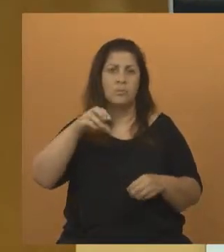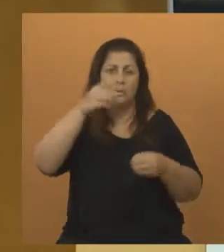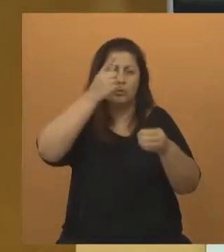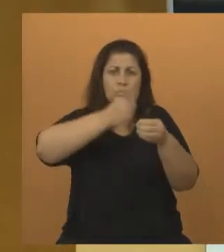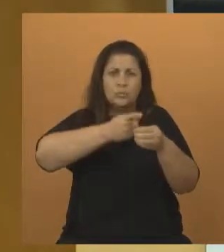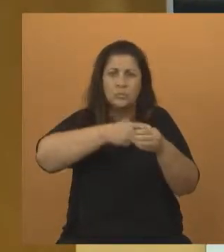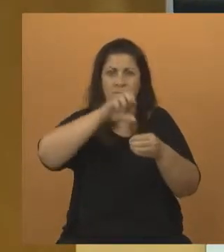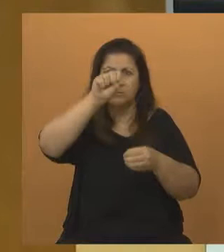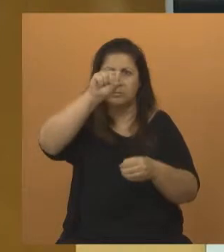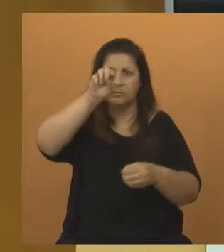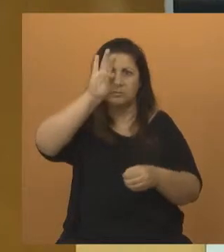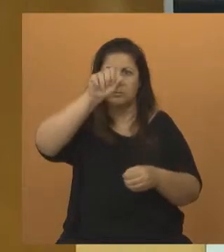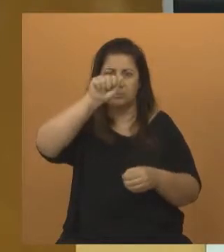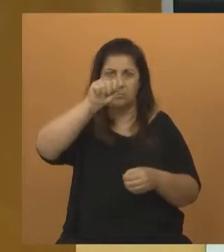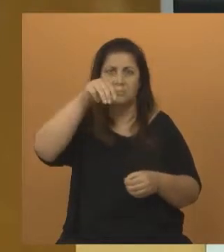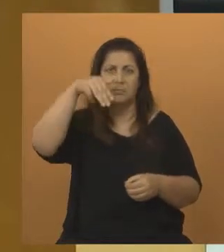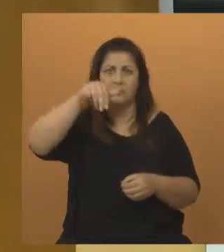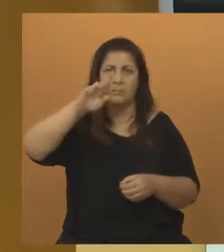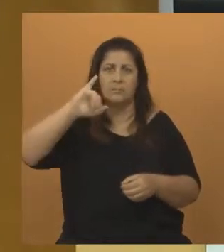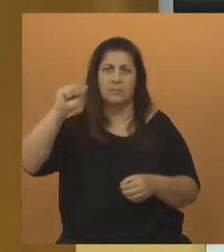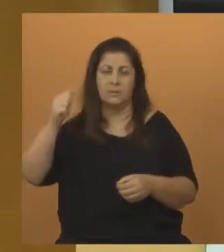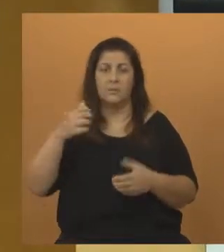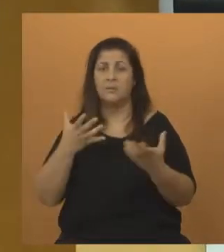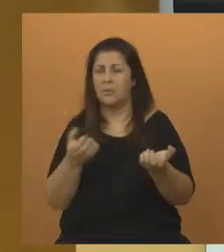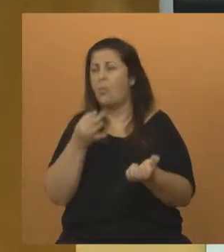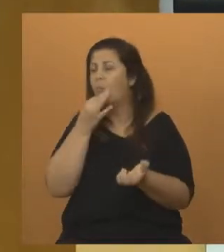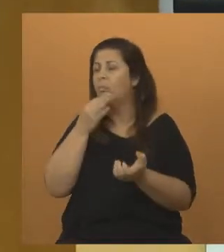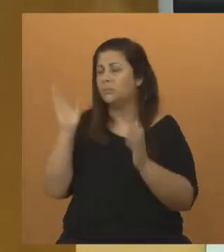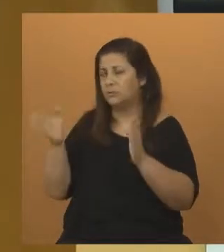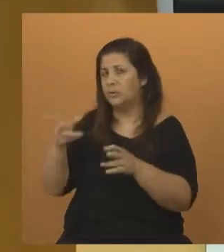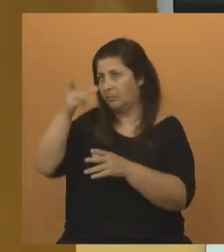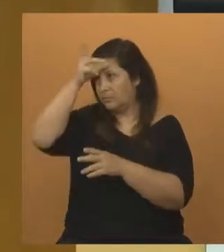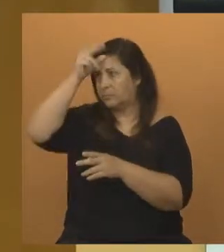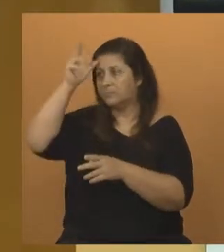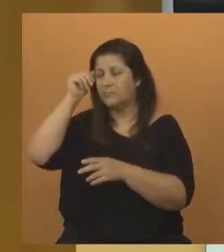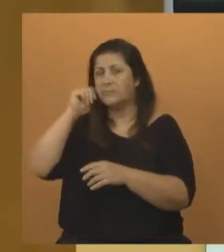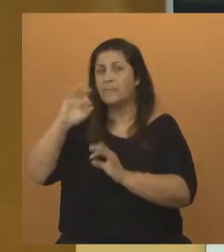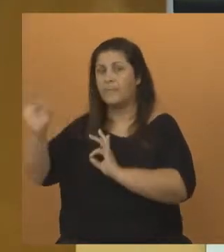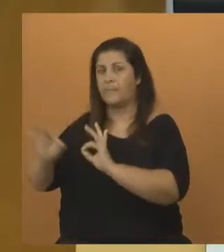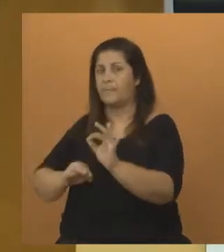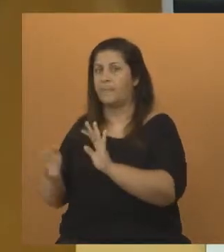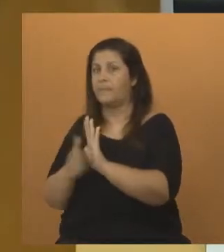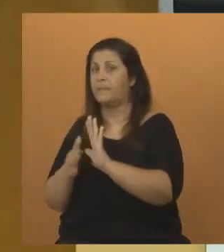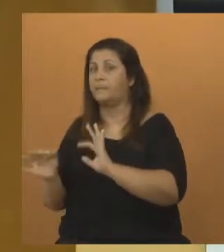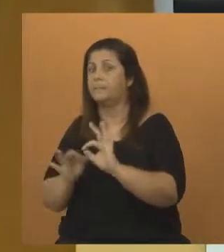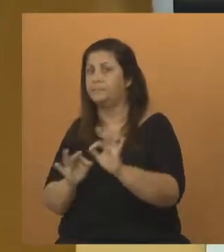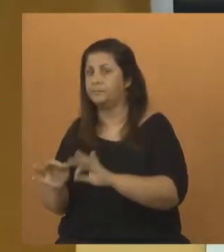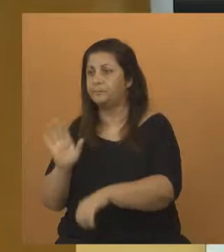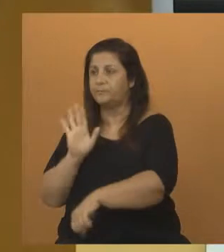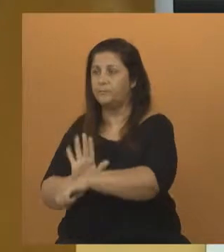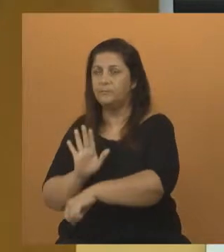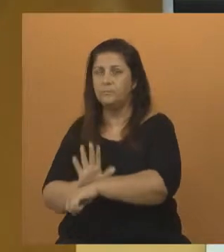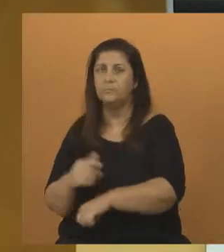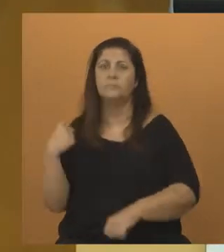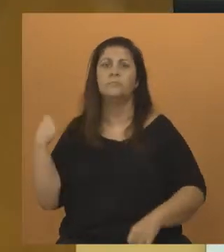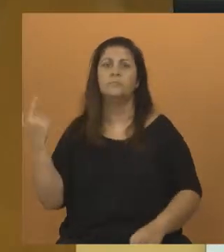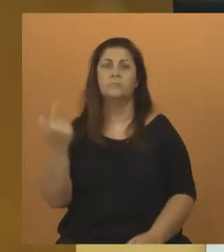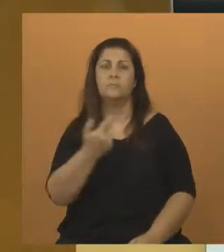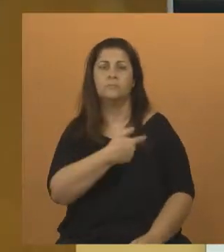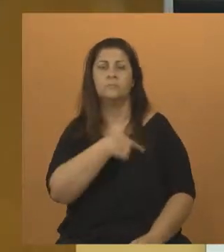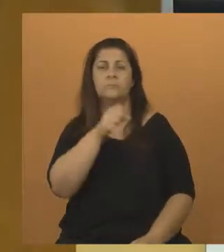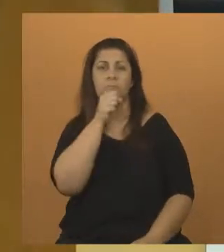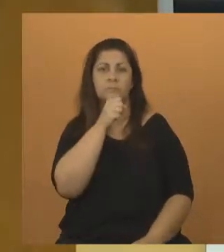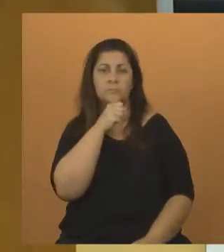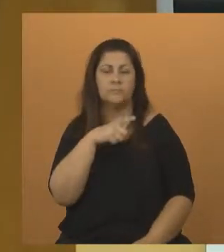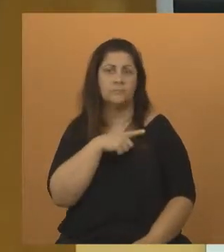Maria, eu quero aqui já deixar de sugestão para a prefeitura, que desenvolva projetos que ajudem os nossos idosos